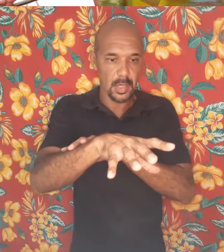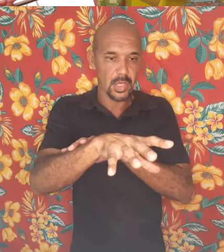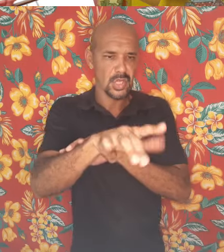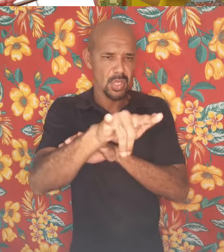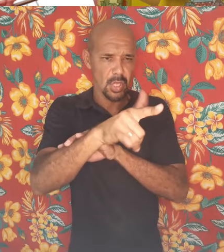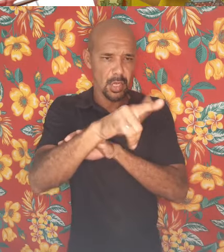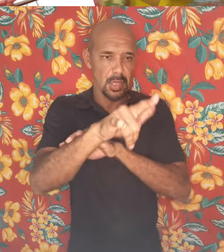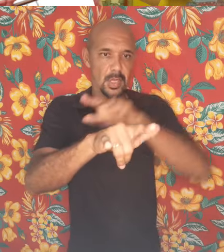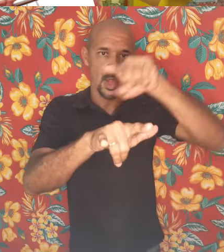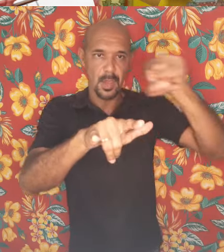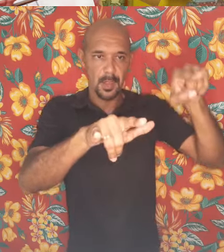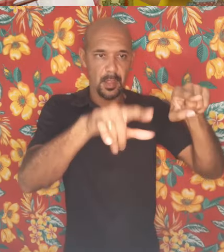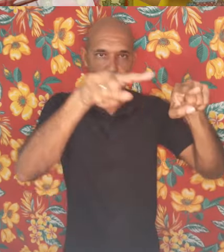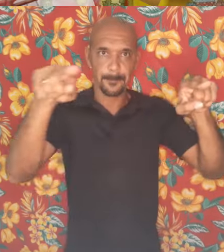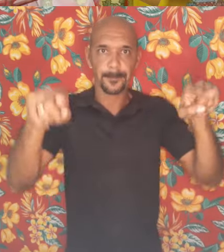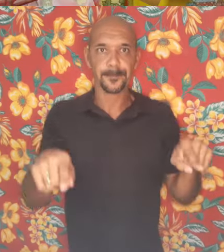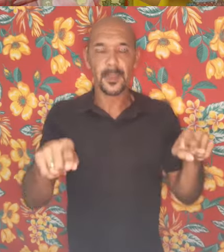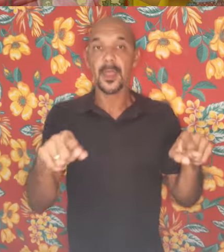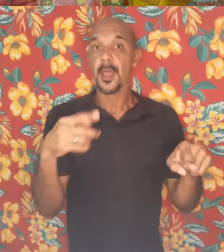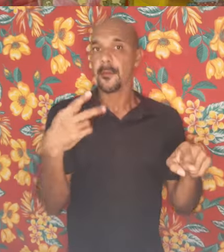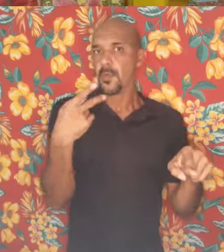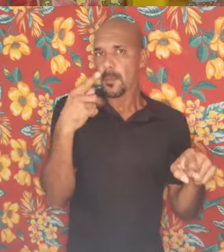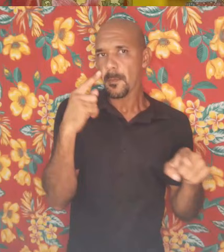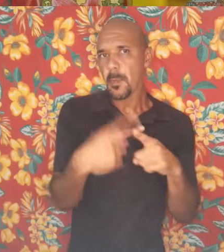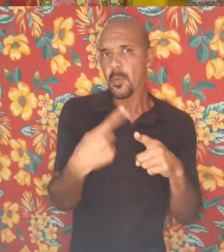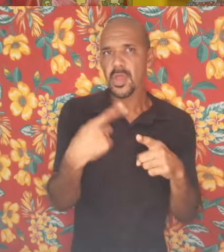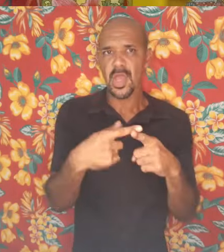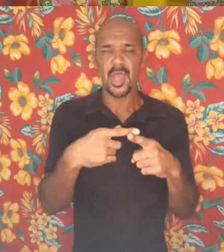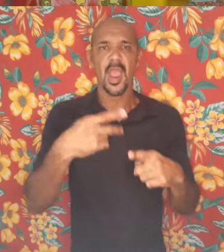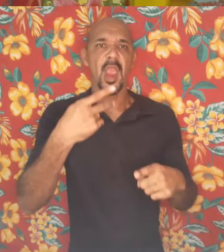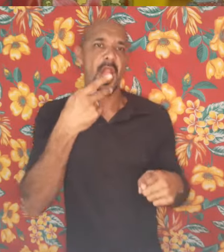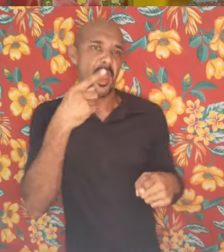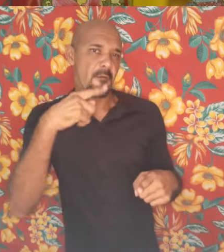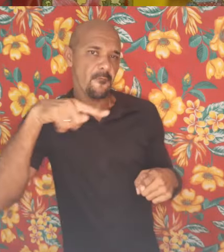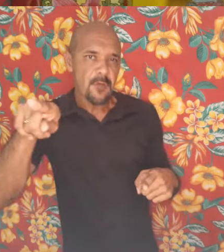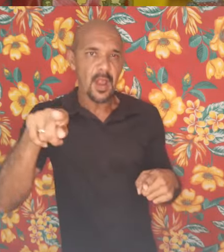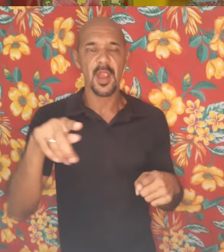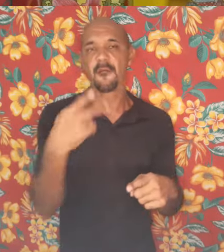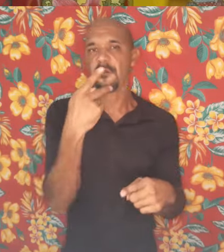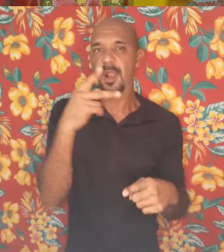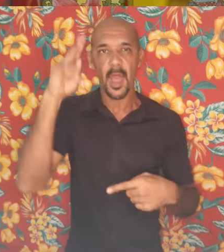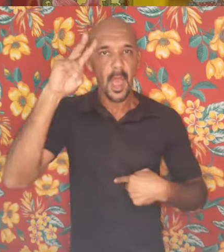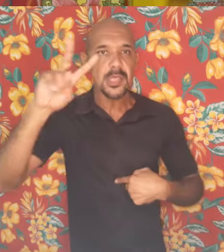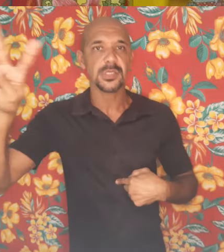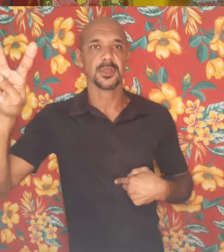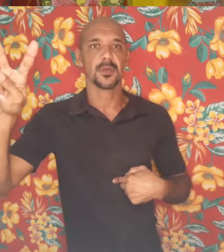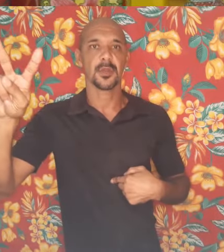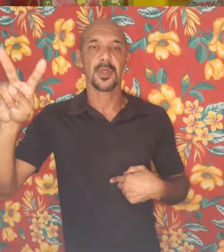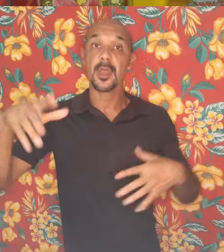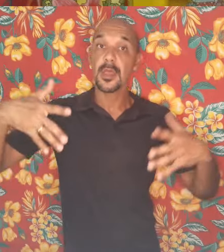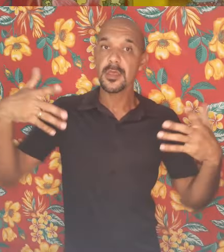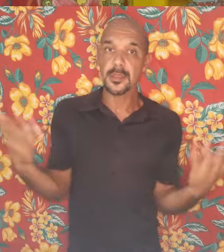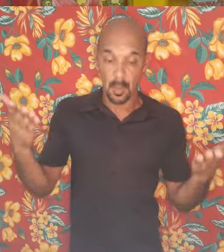ele manipula esse boneco para contar as suas histórias. Hoje nós vamos aprender a fazer